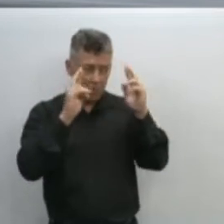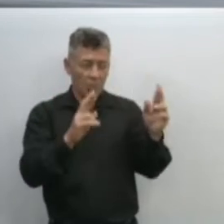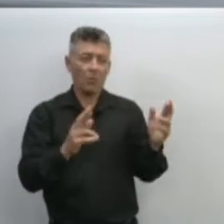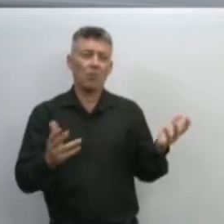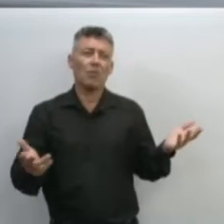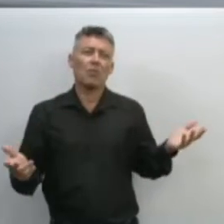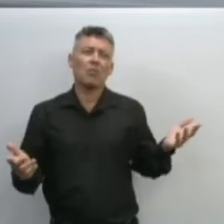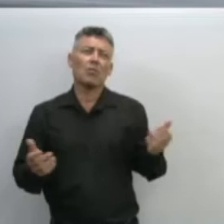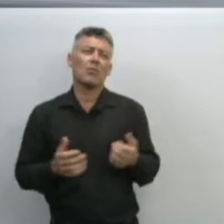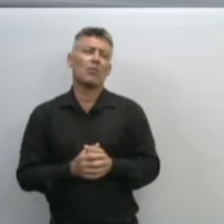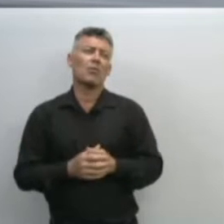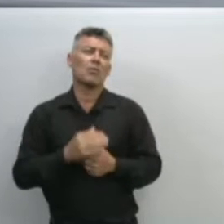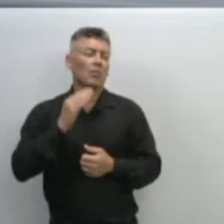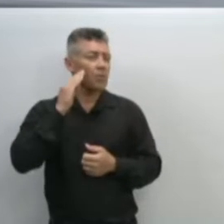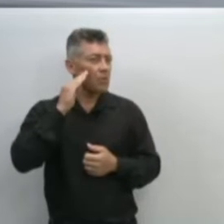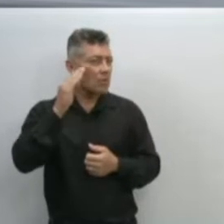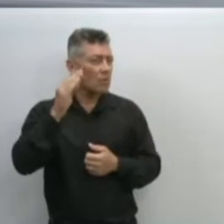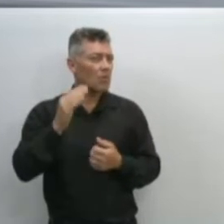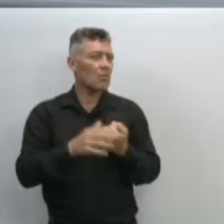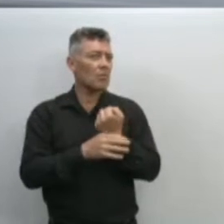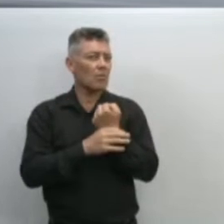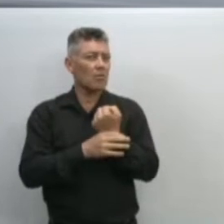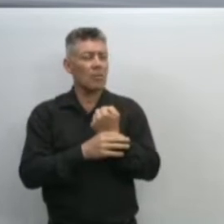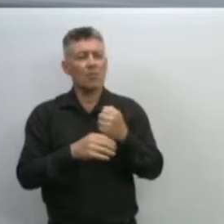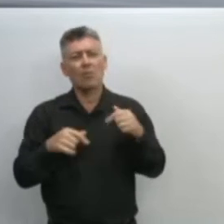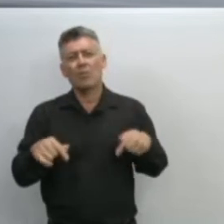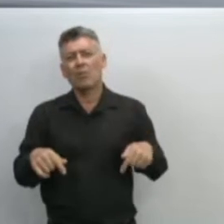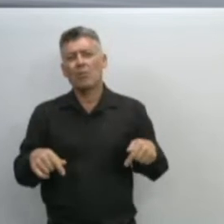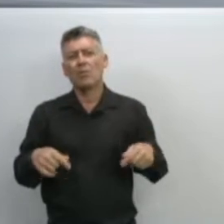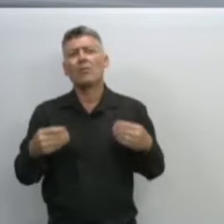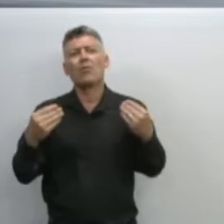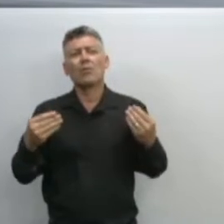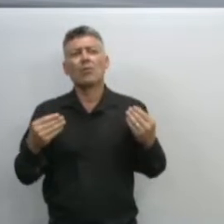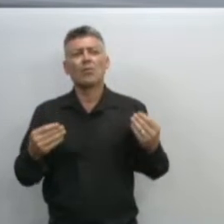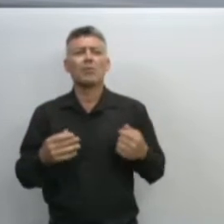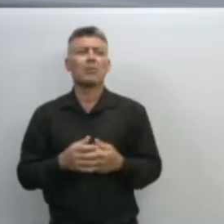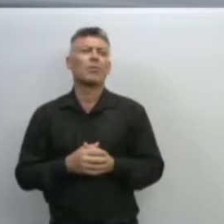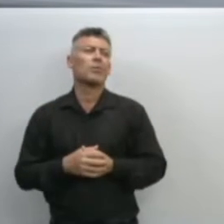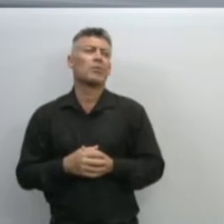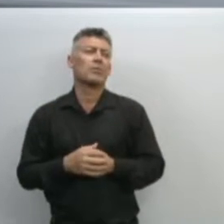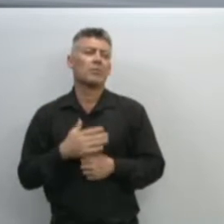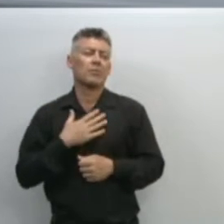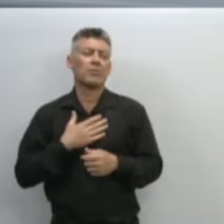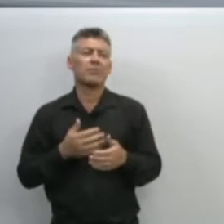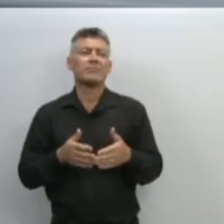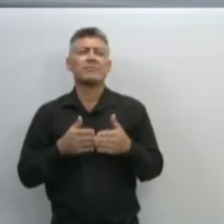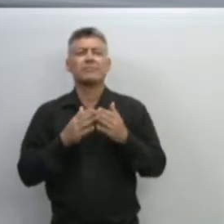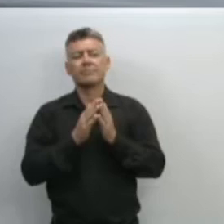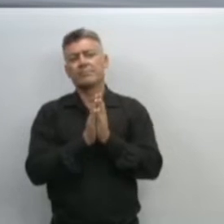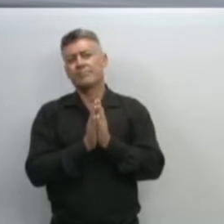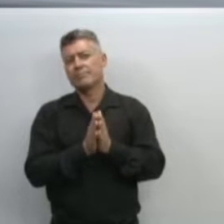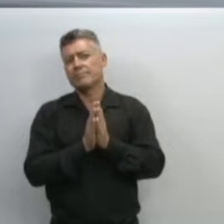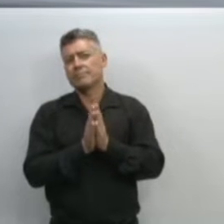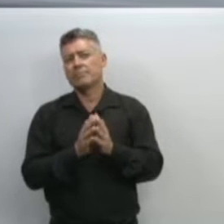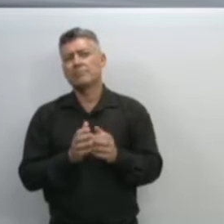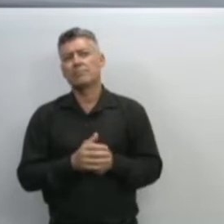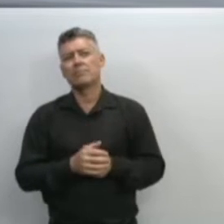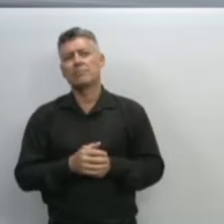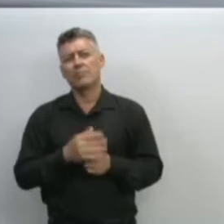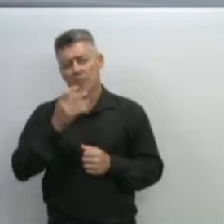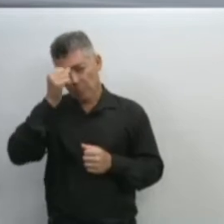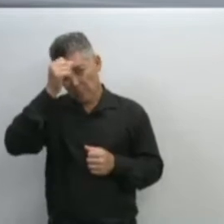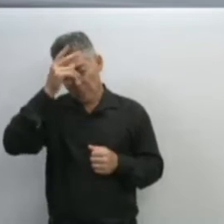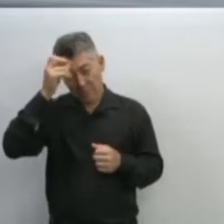sociedade natalense, mas principalmente com este poder legislativo. Então, fica aqui o nosso apelo, o nosso mandato, para que a